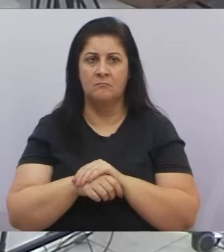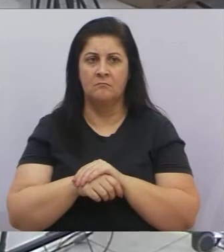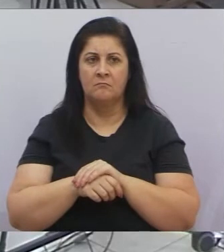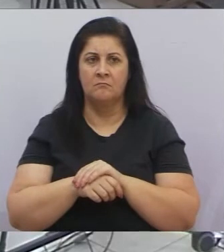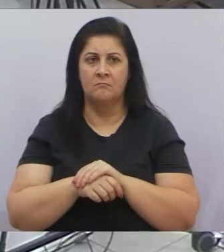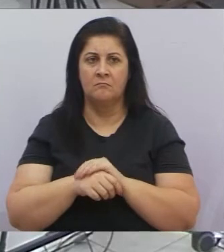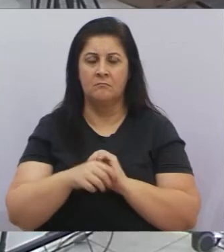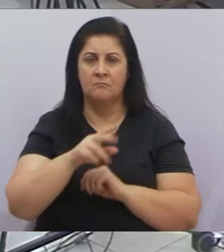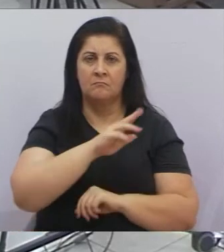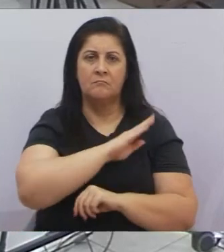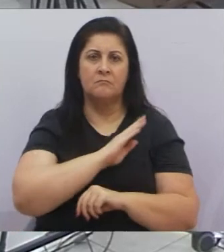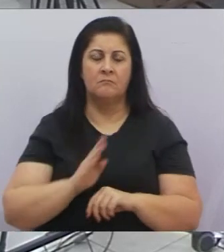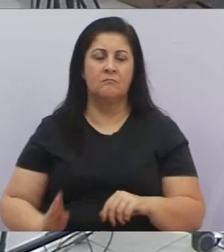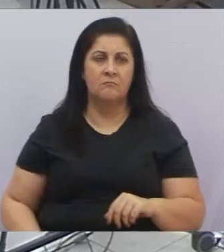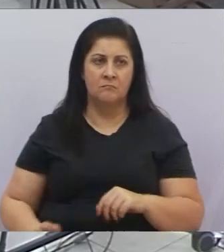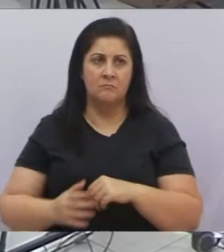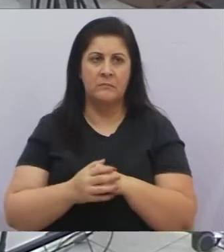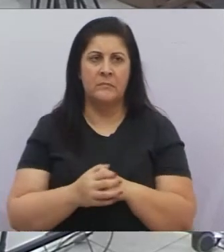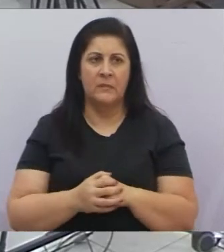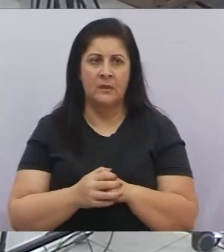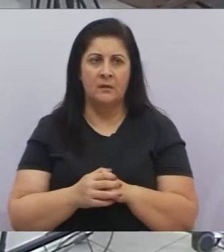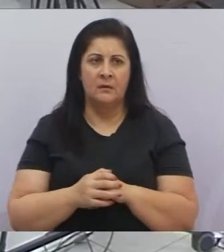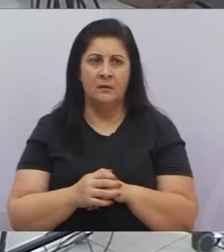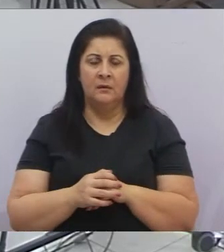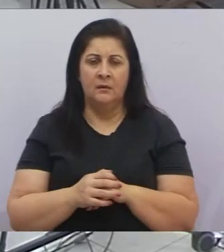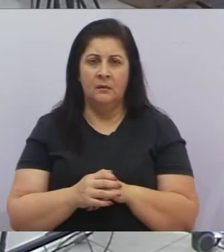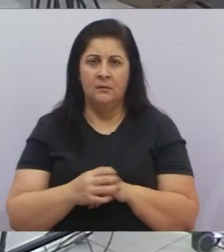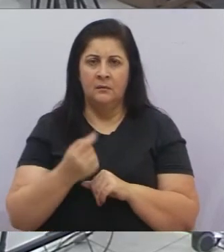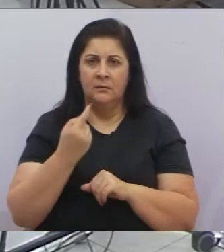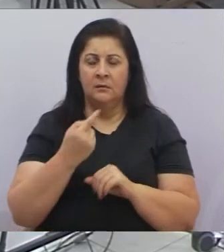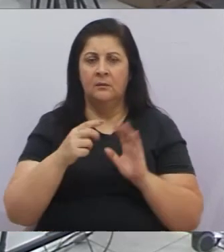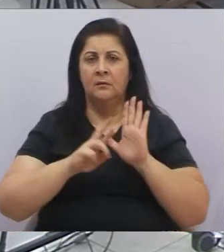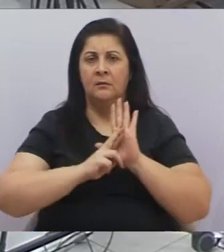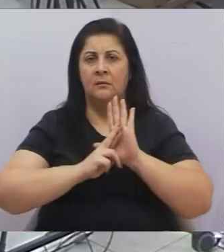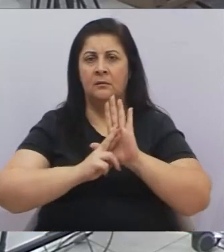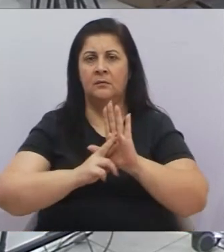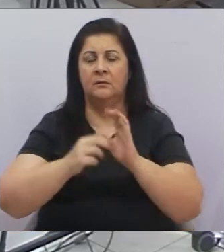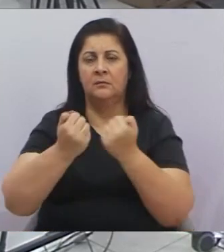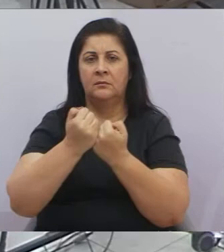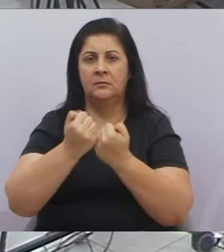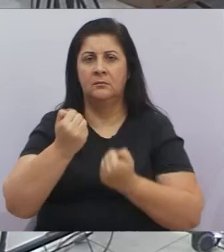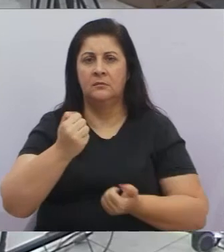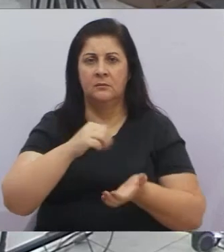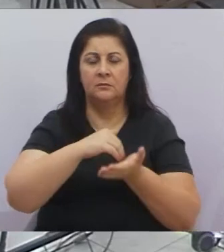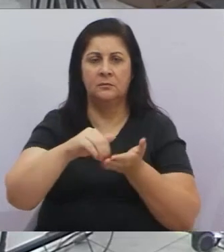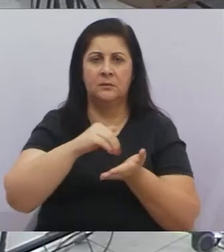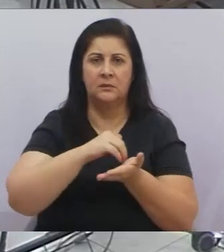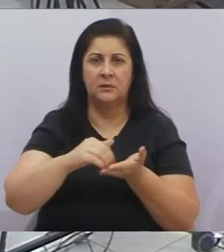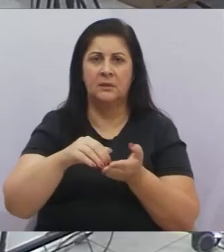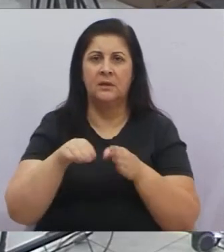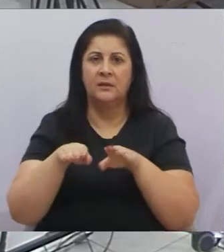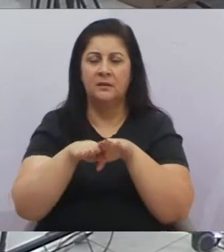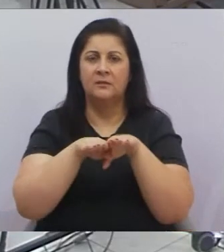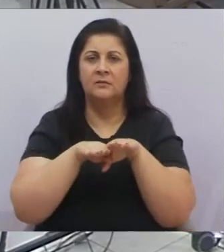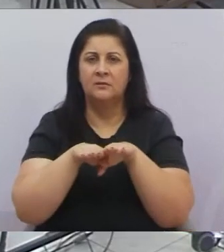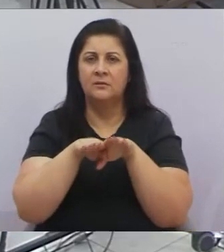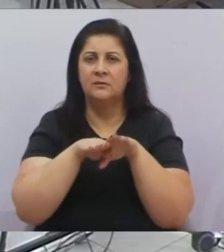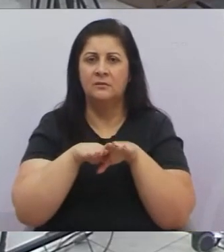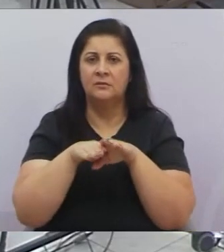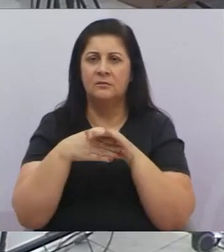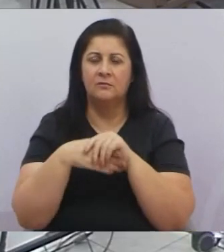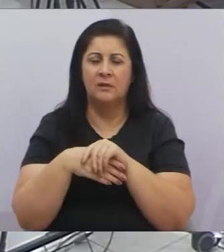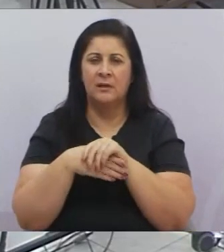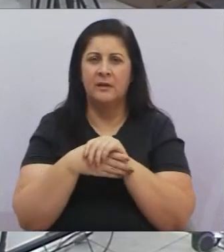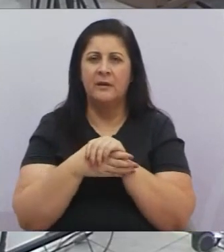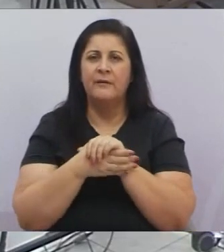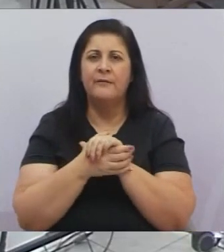Público. A linha A. 1 representante da Subsecretaria Extraordinária da Igualdade e Direitos Humanos. A linha